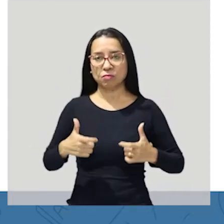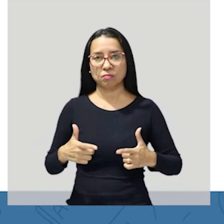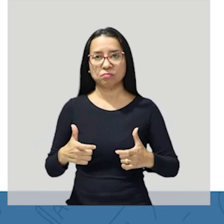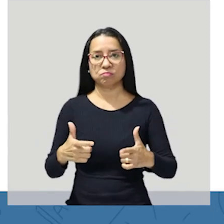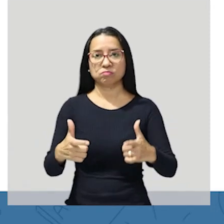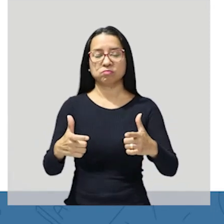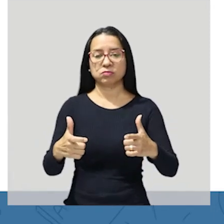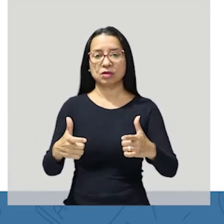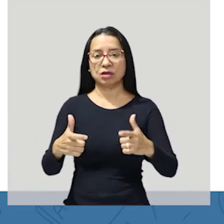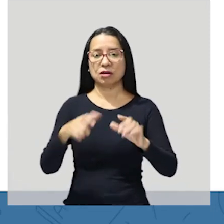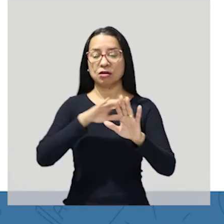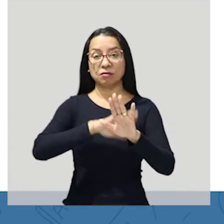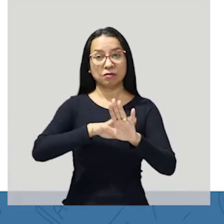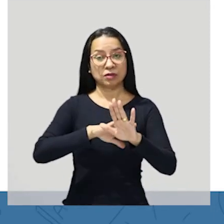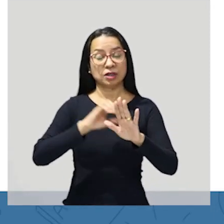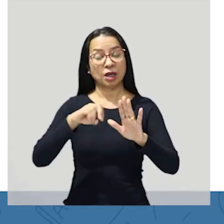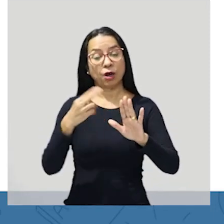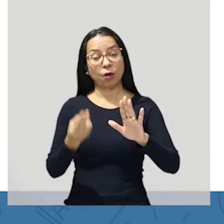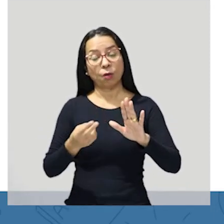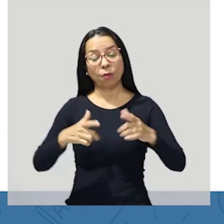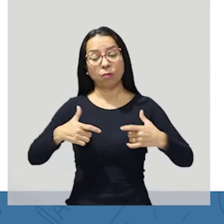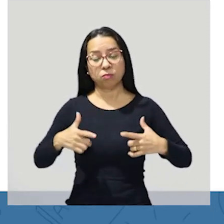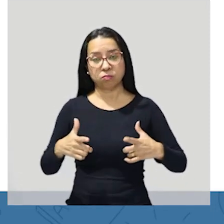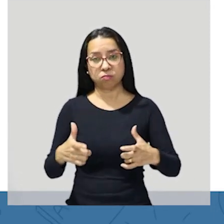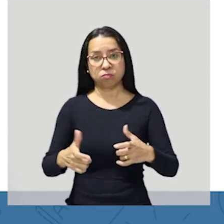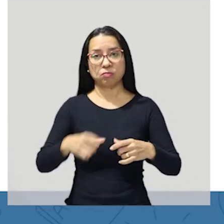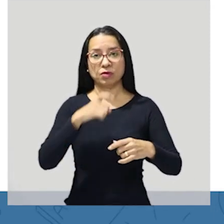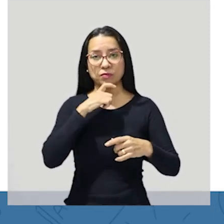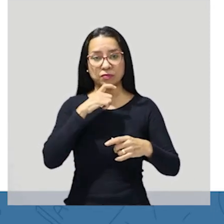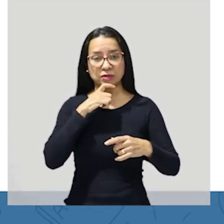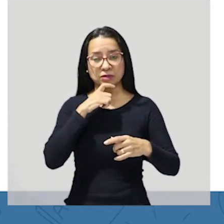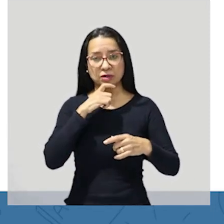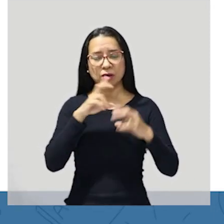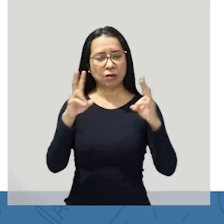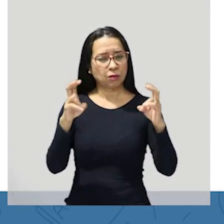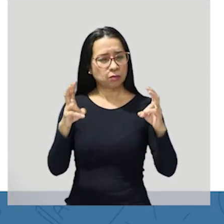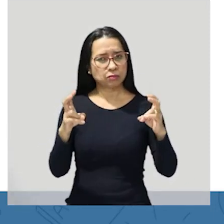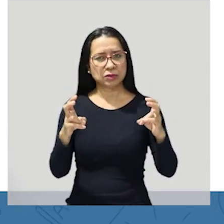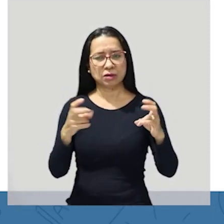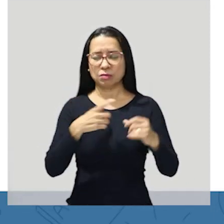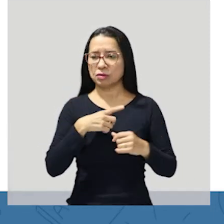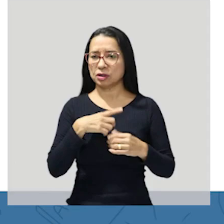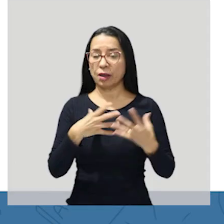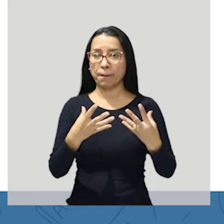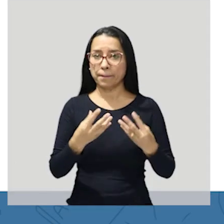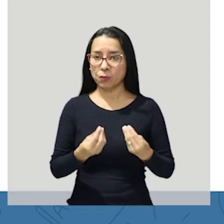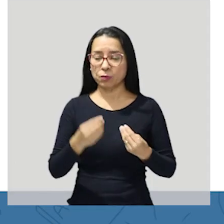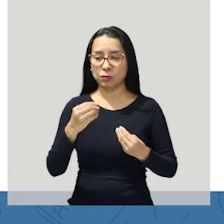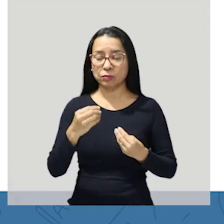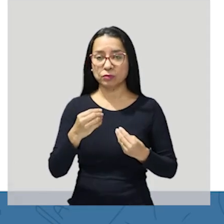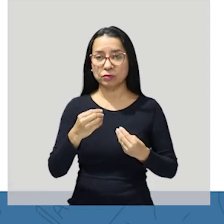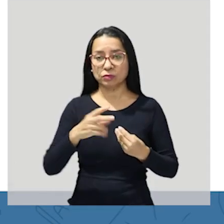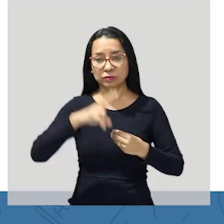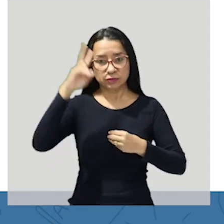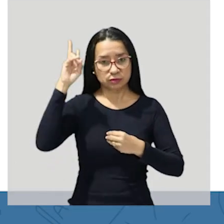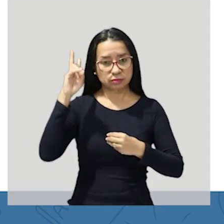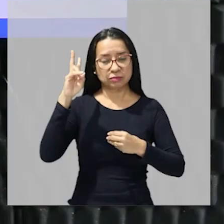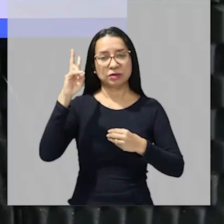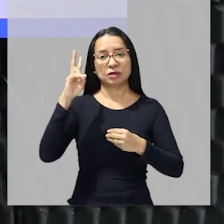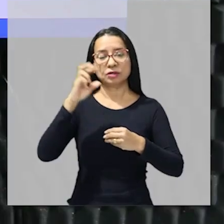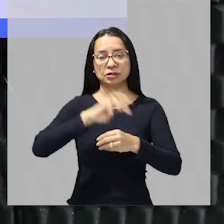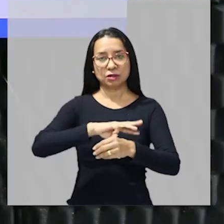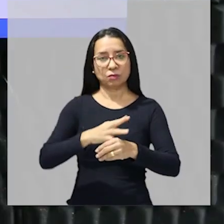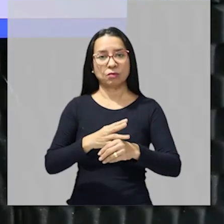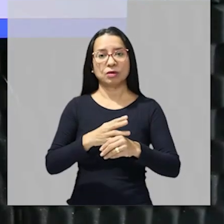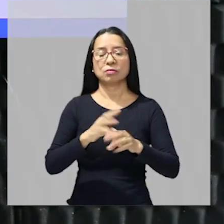tema que ele é muito recorrente nesses vestibulares e em outros vestibulares também. Um tema